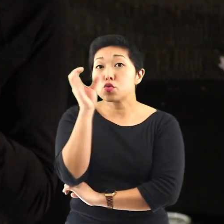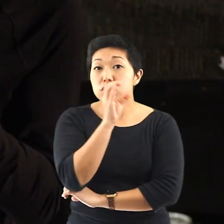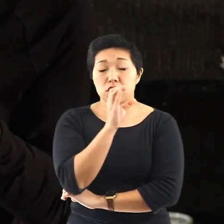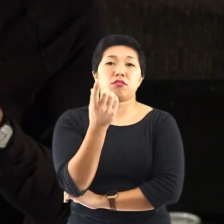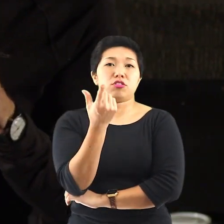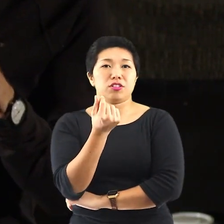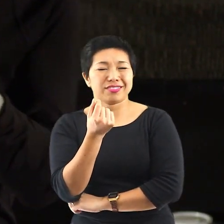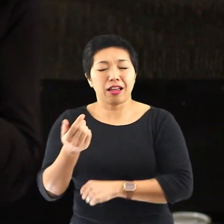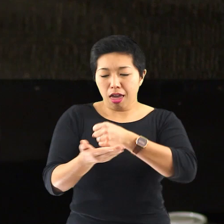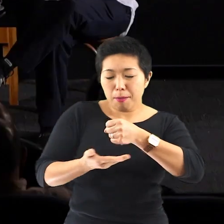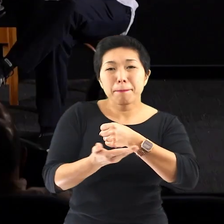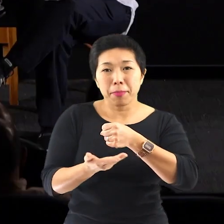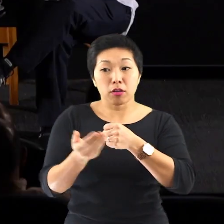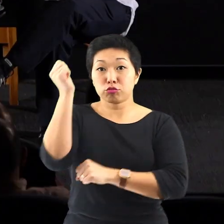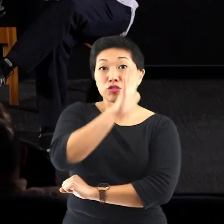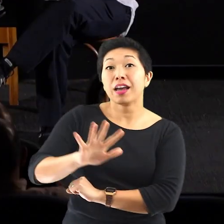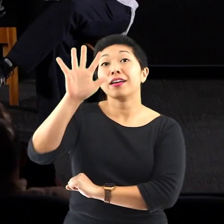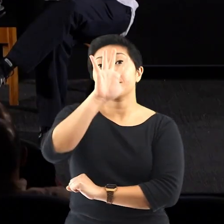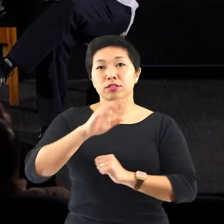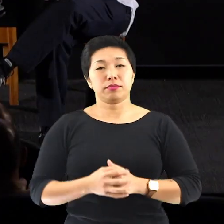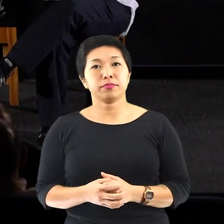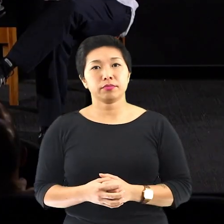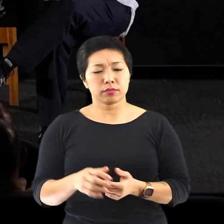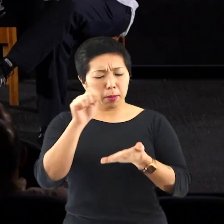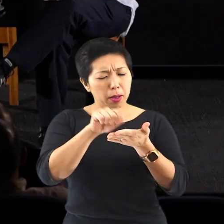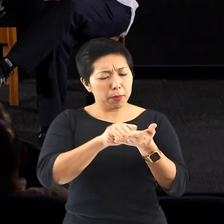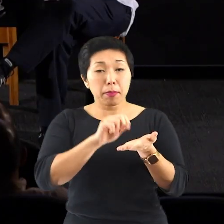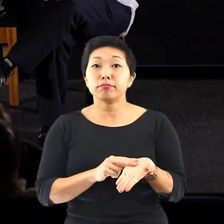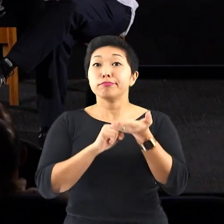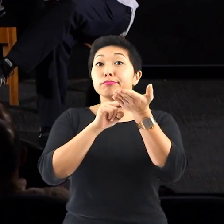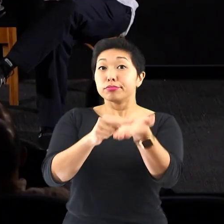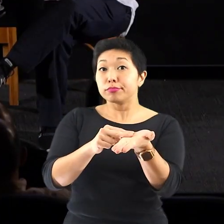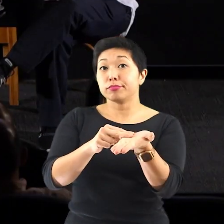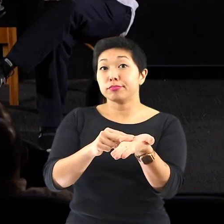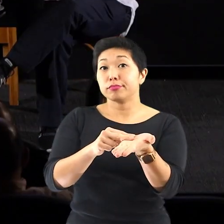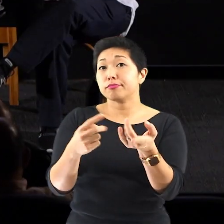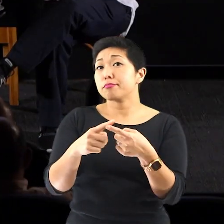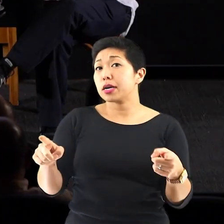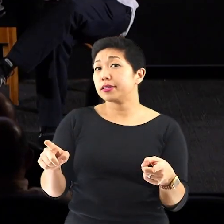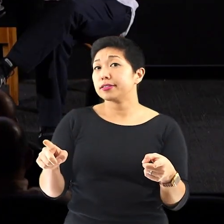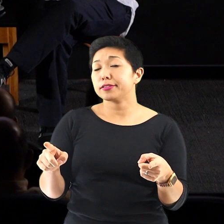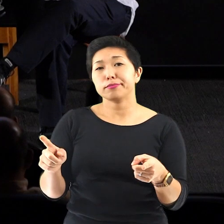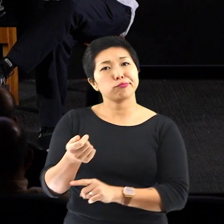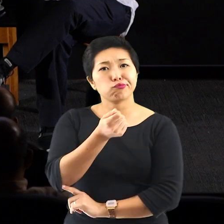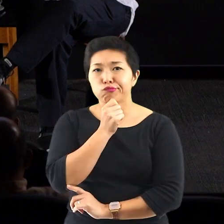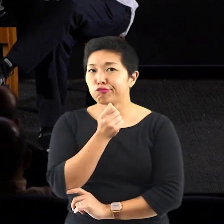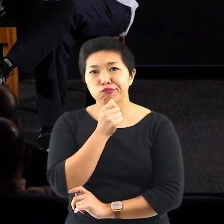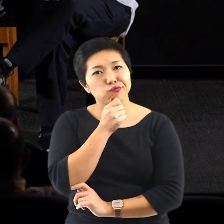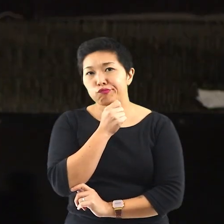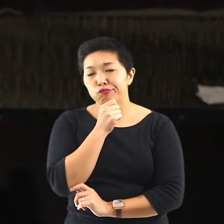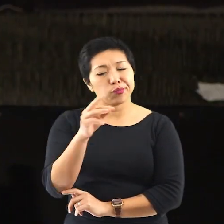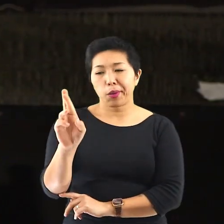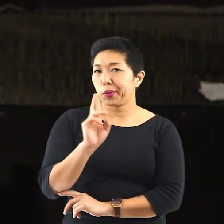básica universal. E escreveram a carta, foi para lá e tudo, mas ainda